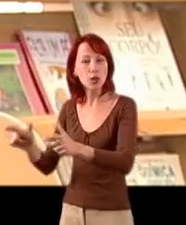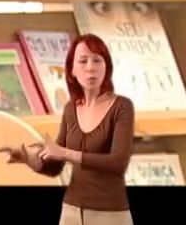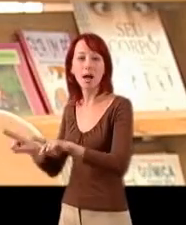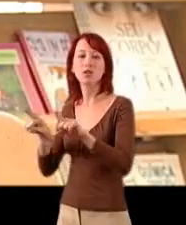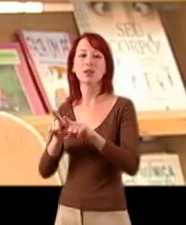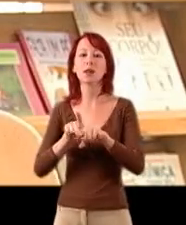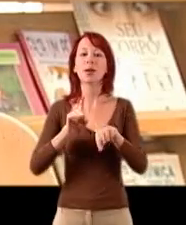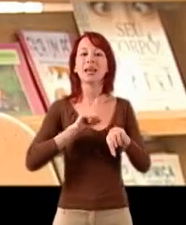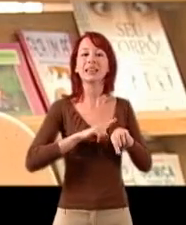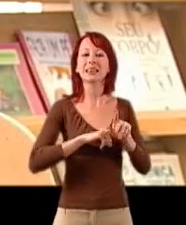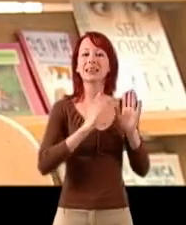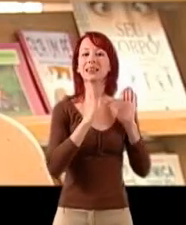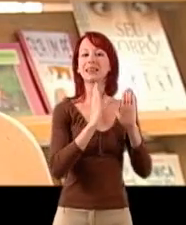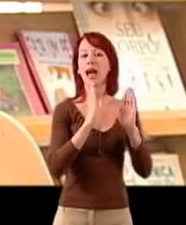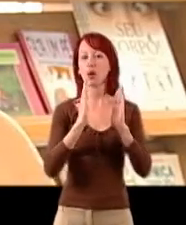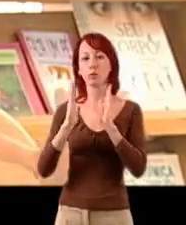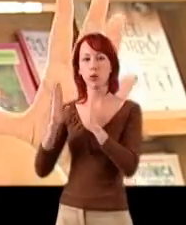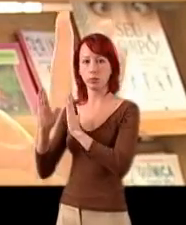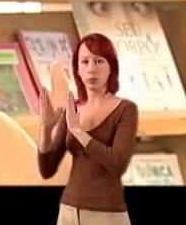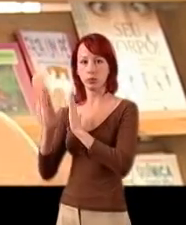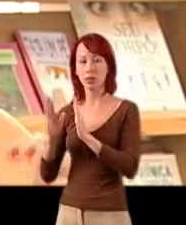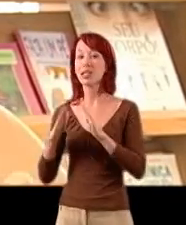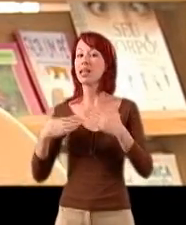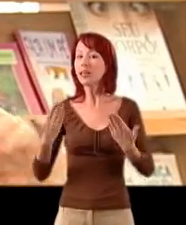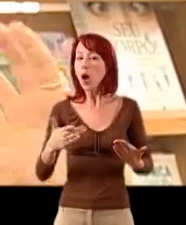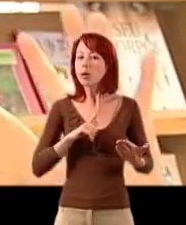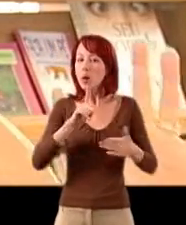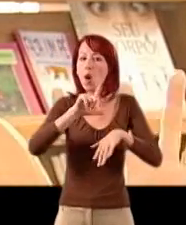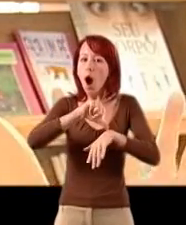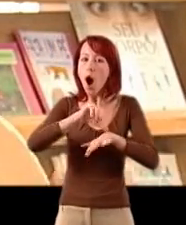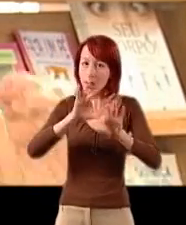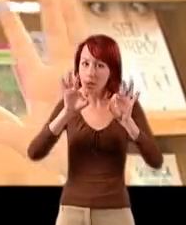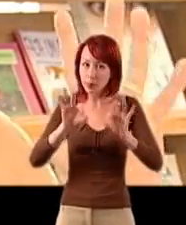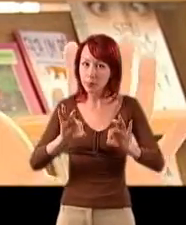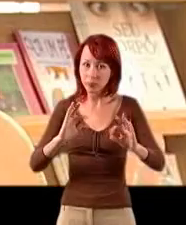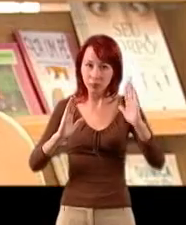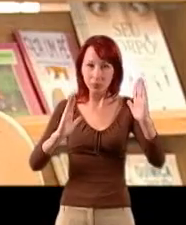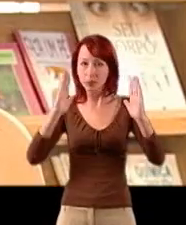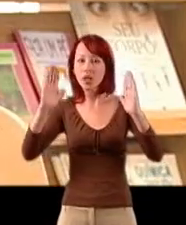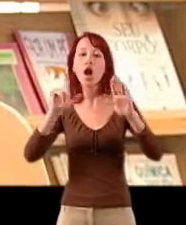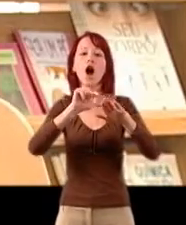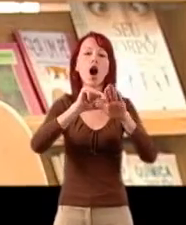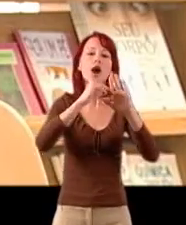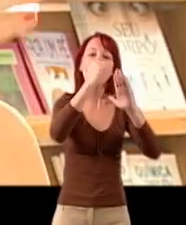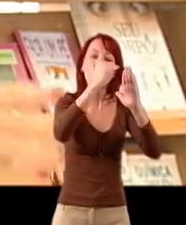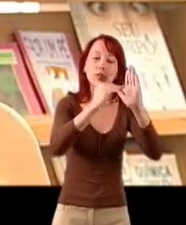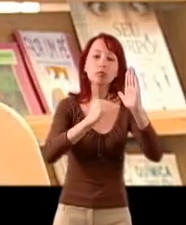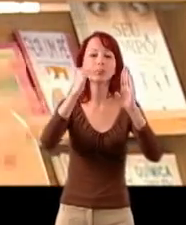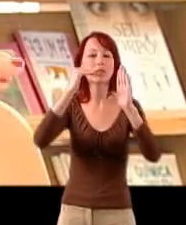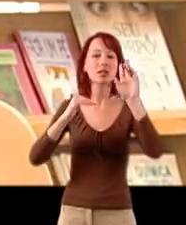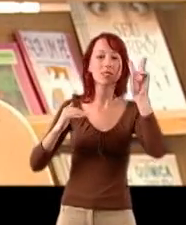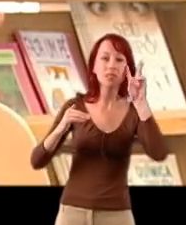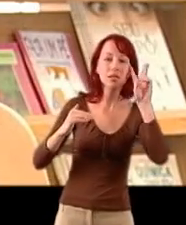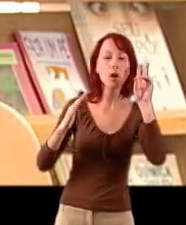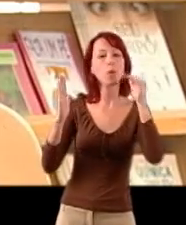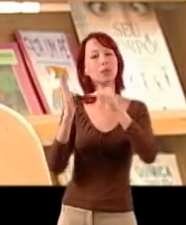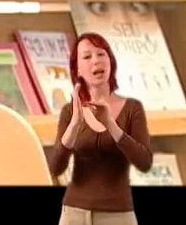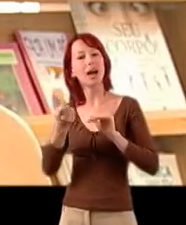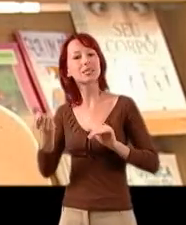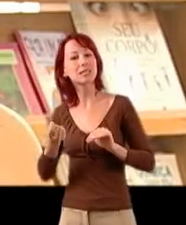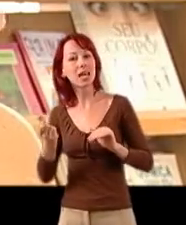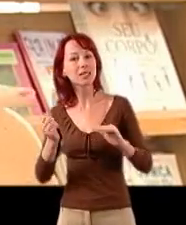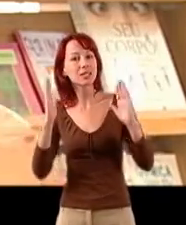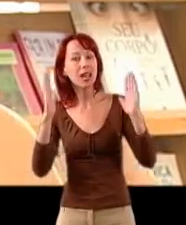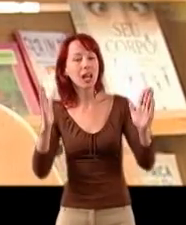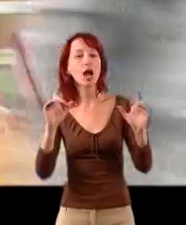tempos para a produção de conhecimento. Então, nós temos, é um horário mesmo, é basicamente um horário, né, de segunda a